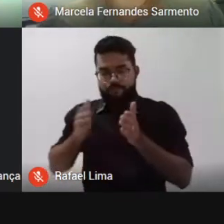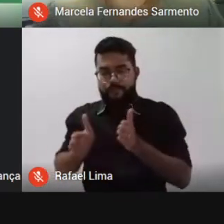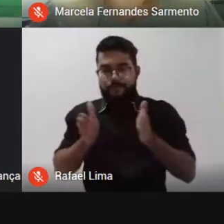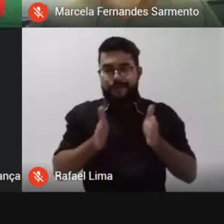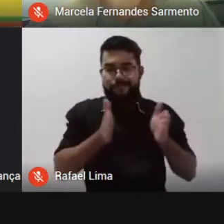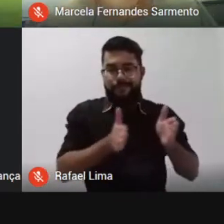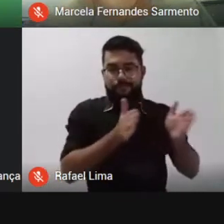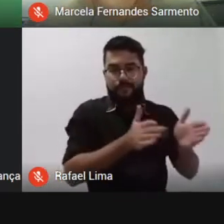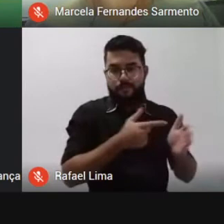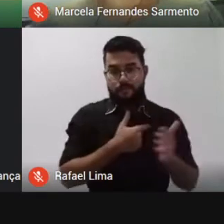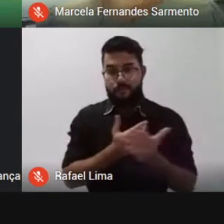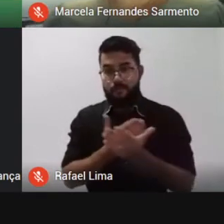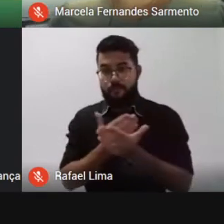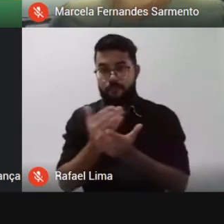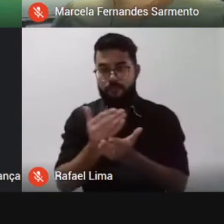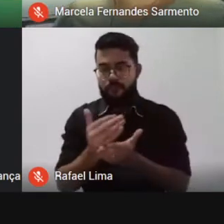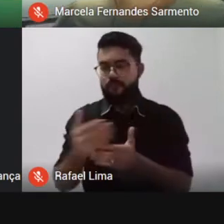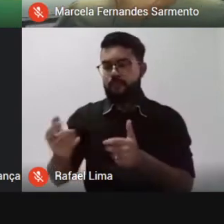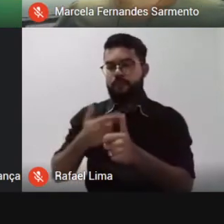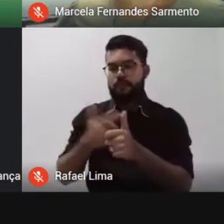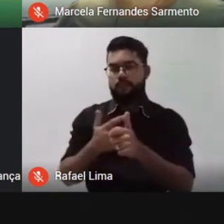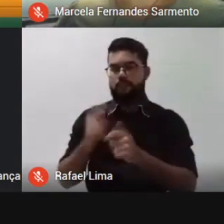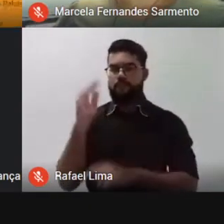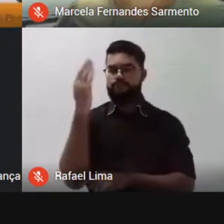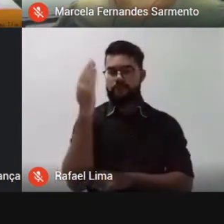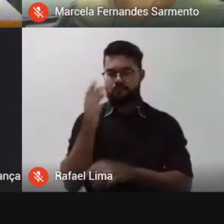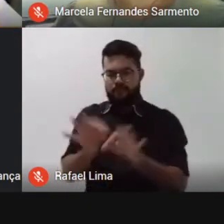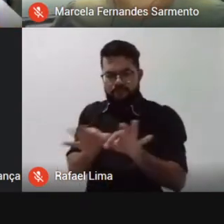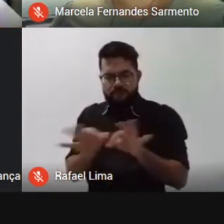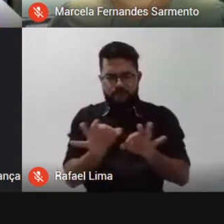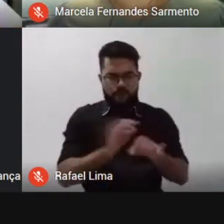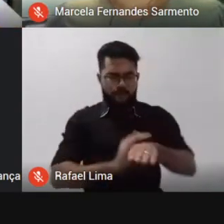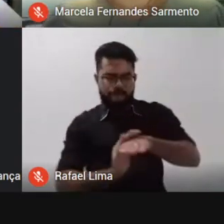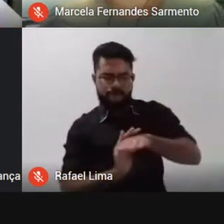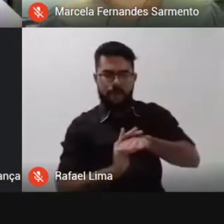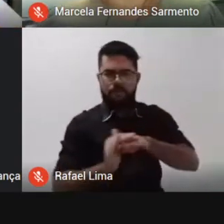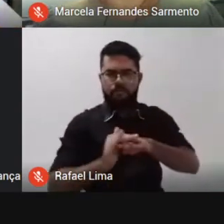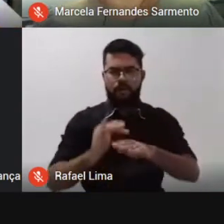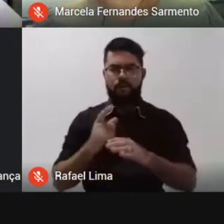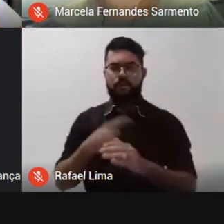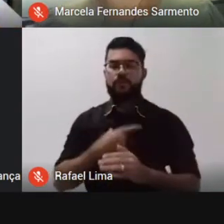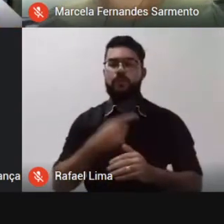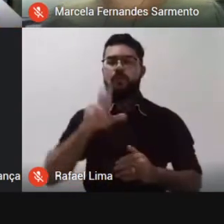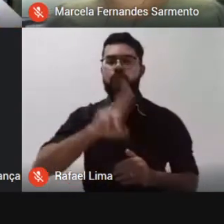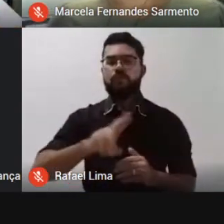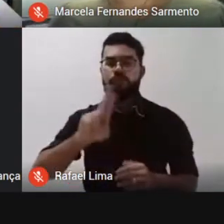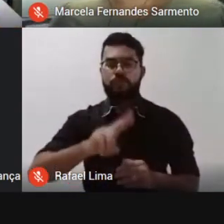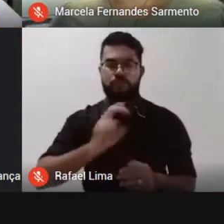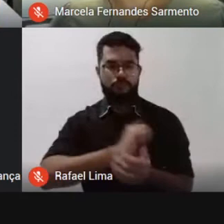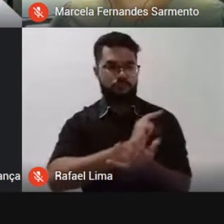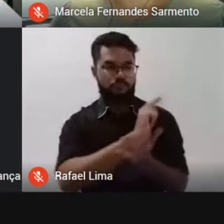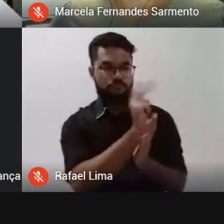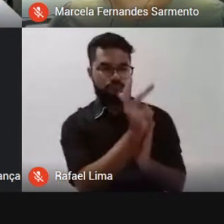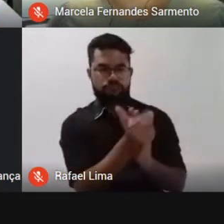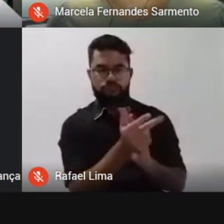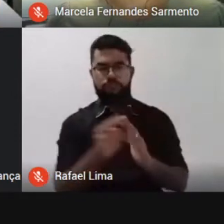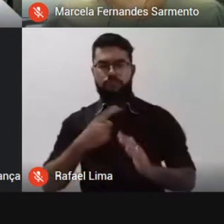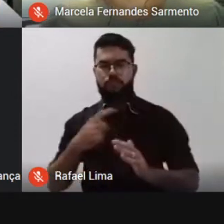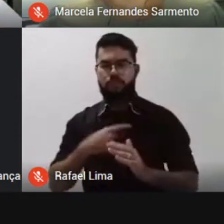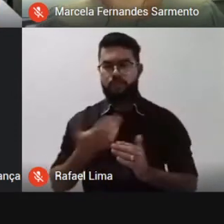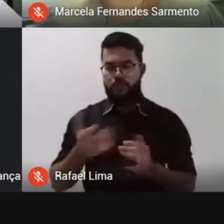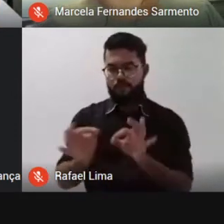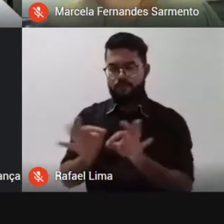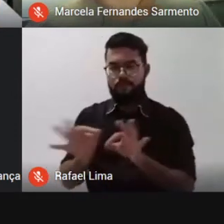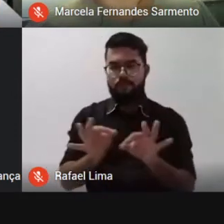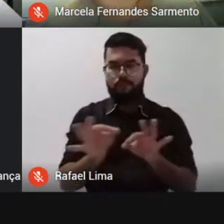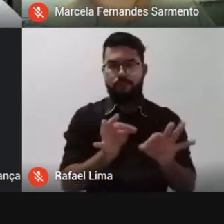com a desconstrução dos pallets. Então, a gente utilizou uma ferramenta que a gente chamou de desmontador, né? A gente viu essa ferramenta, pediu